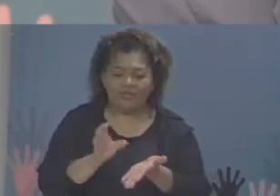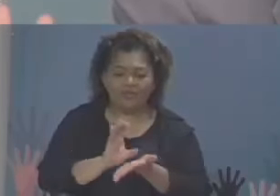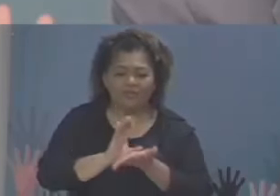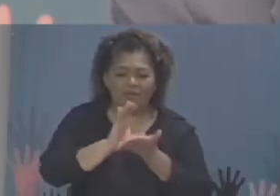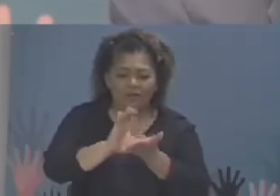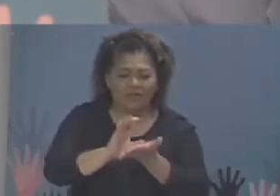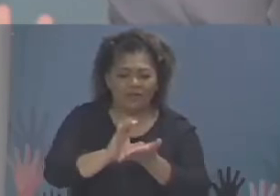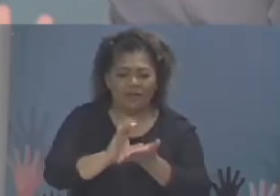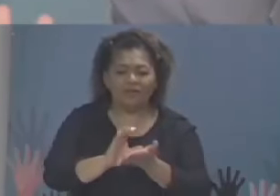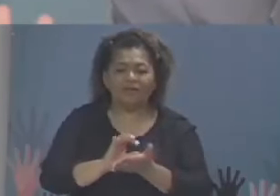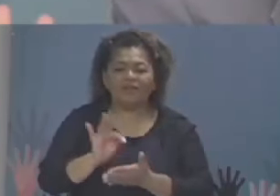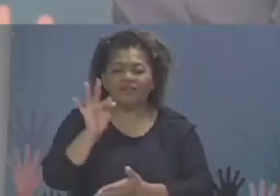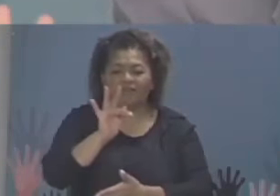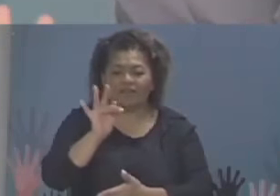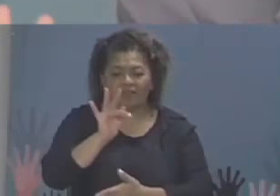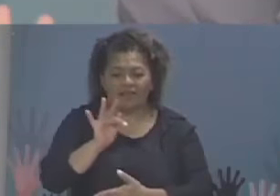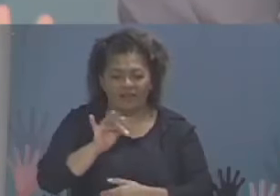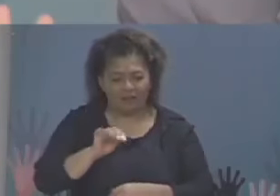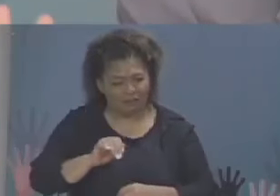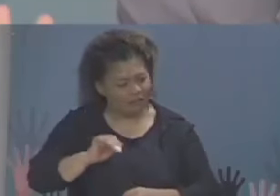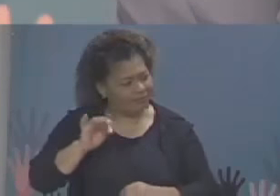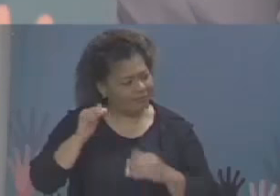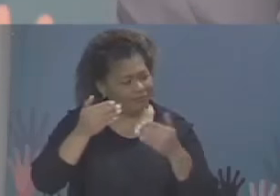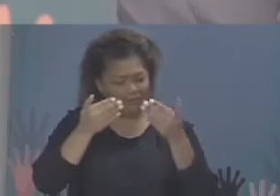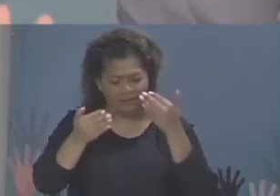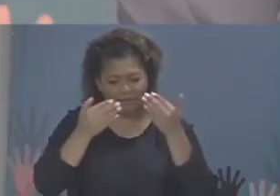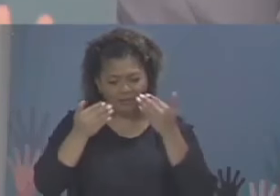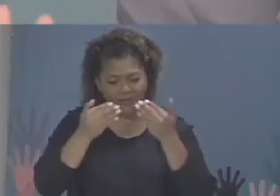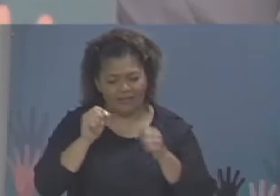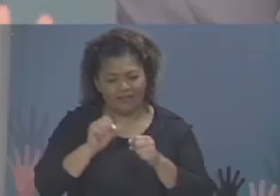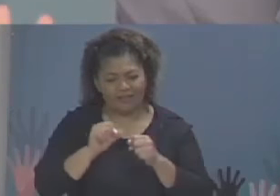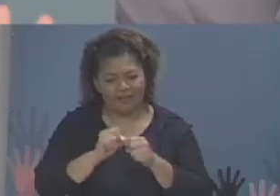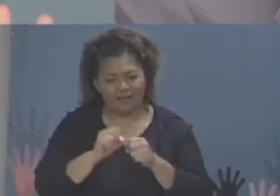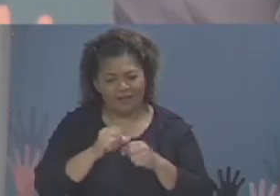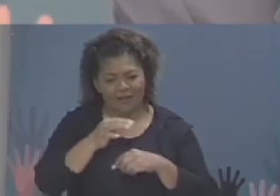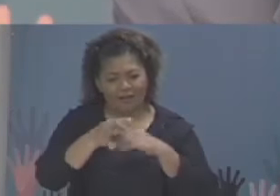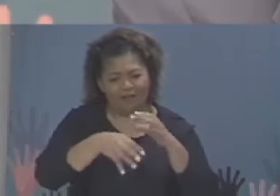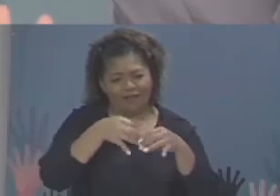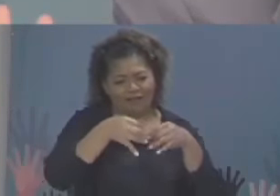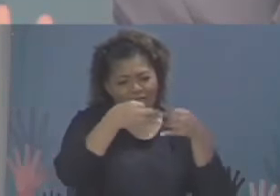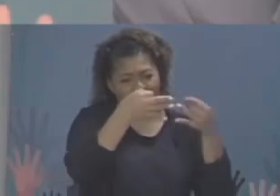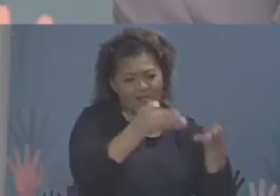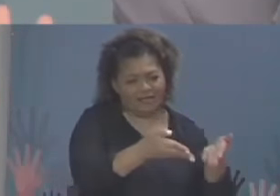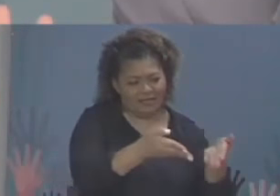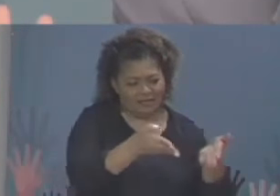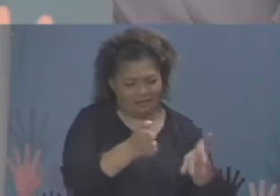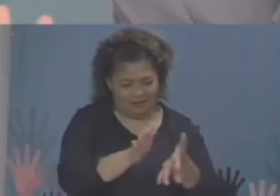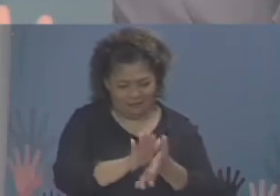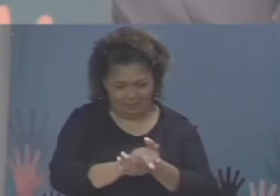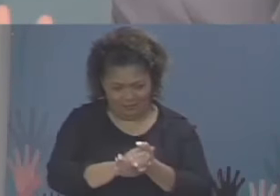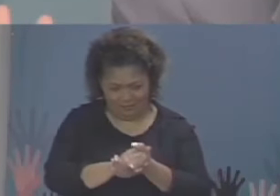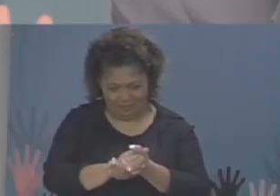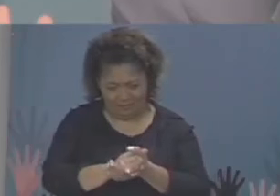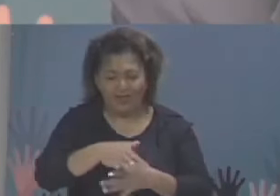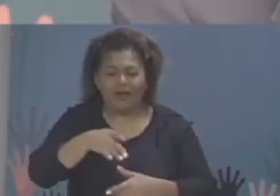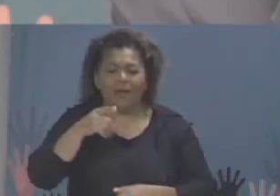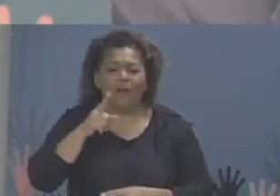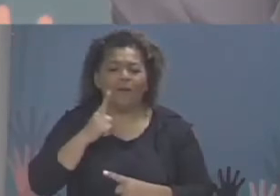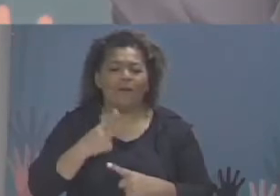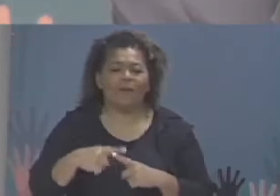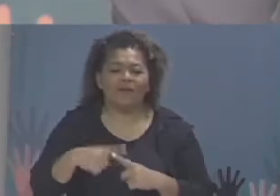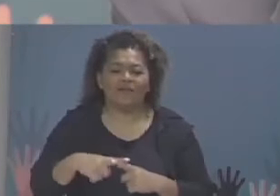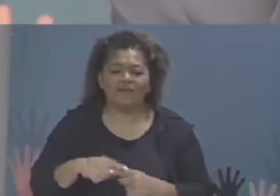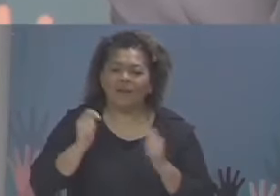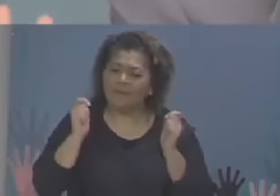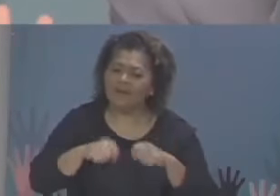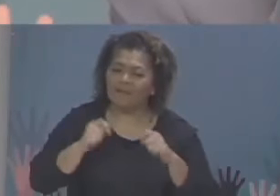dos Fortalecer a Profissão, fizemos. Vou te presentear com um depois. Que aí vocês vão ter realmente criticar, abrir e criticar. Criticar com